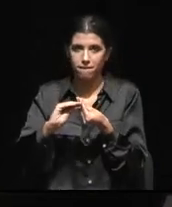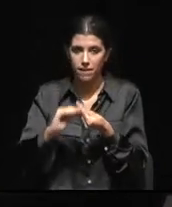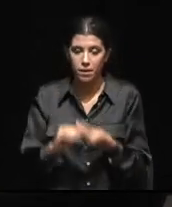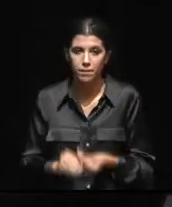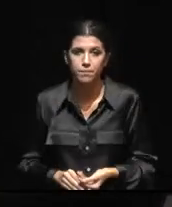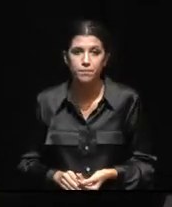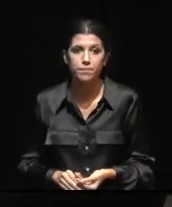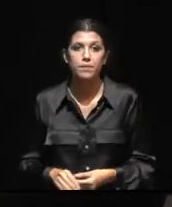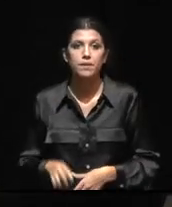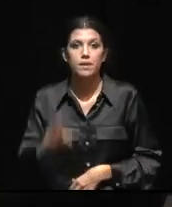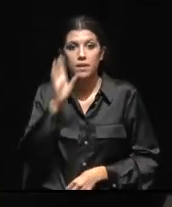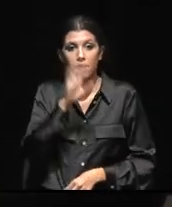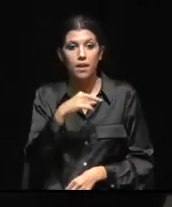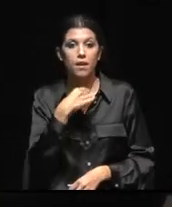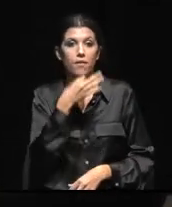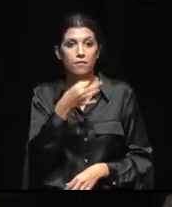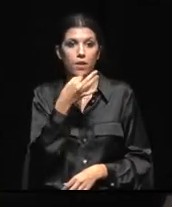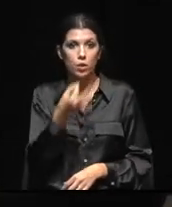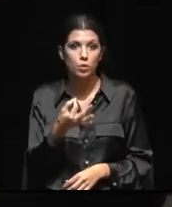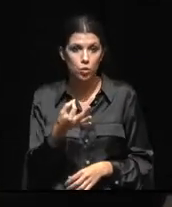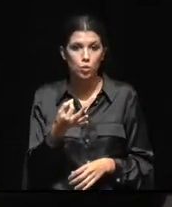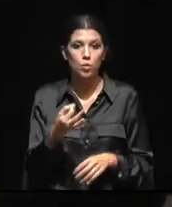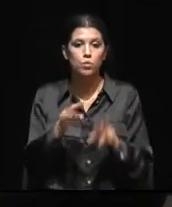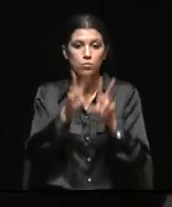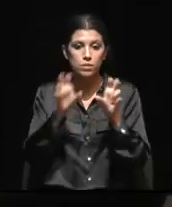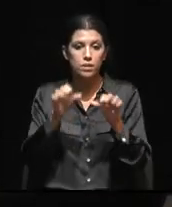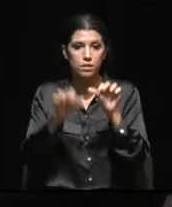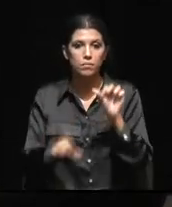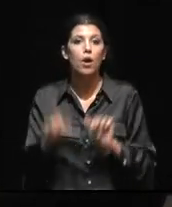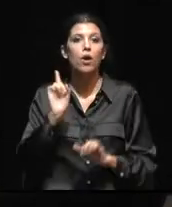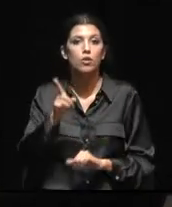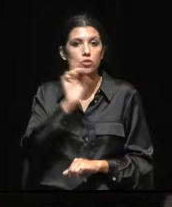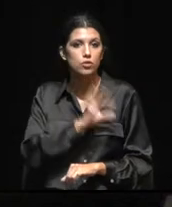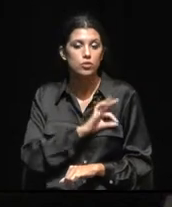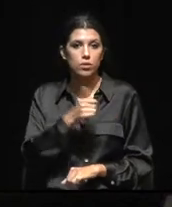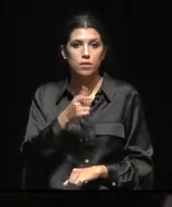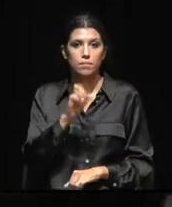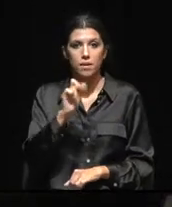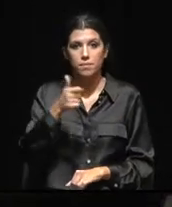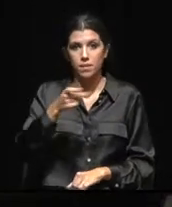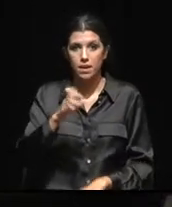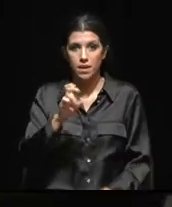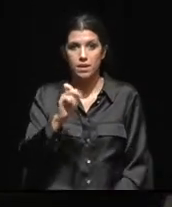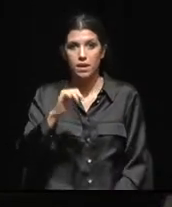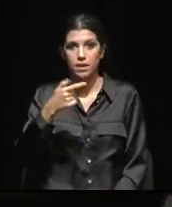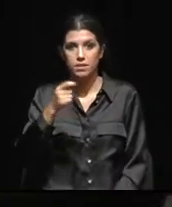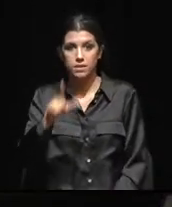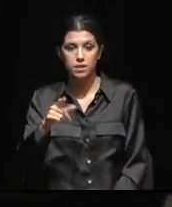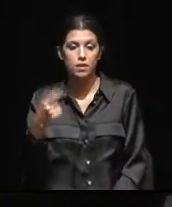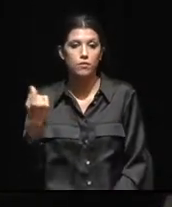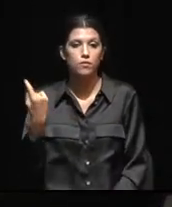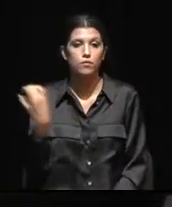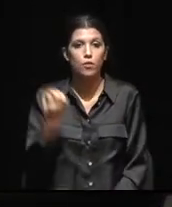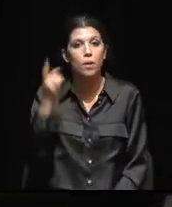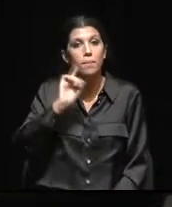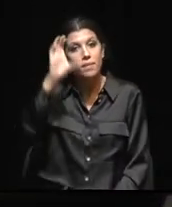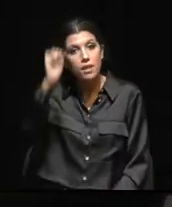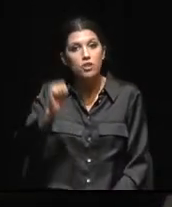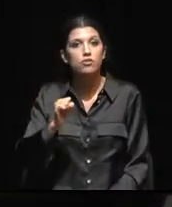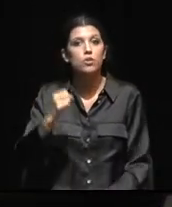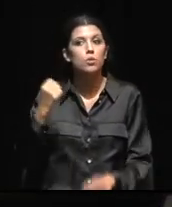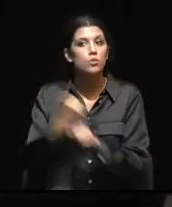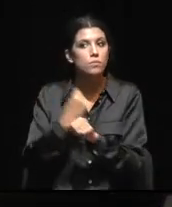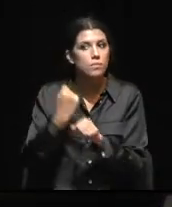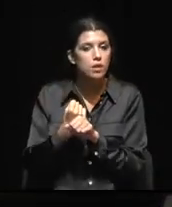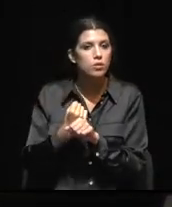além Quem disse sobre este assunto O que havia a dizer foi a senora Bárbara cast que foi ministra do emprego e da produtividade de